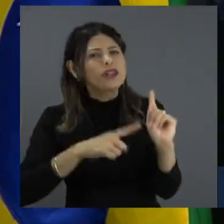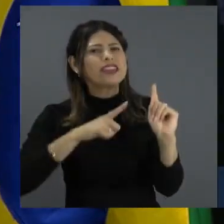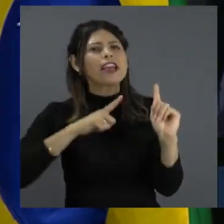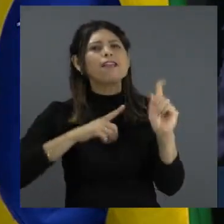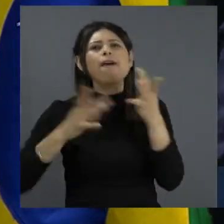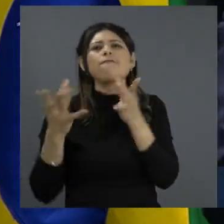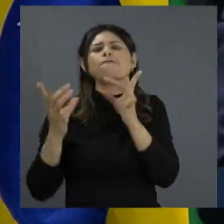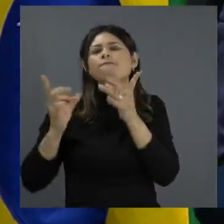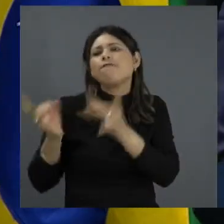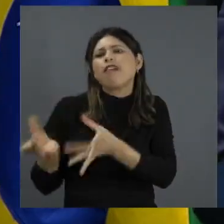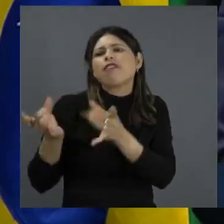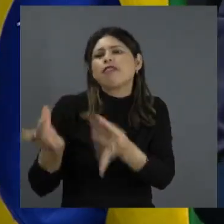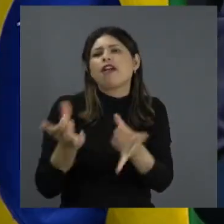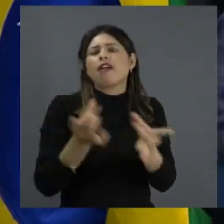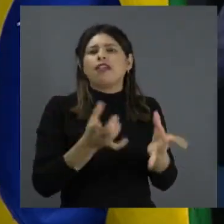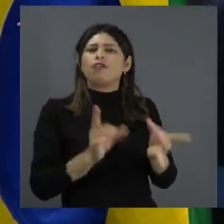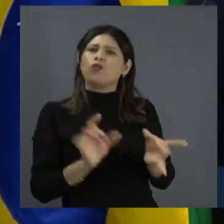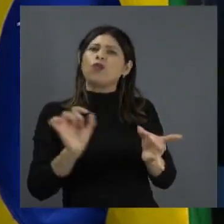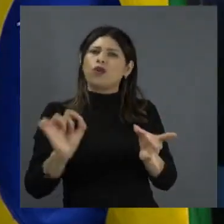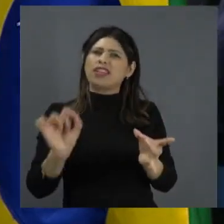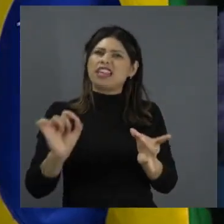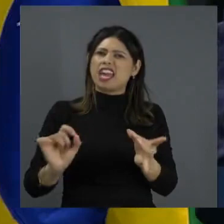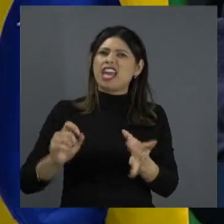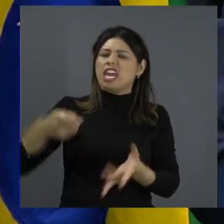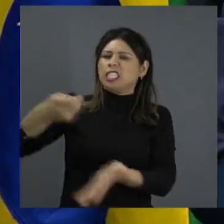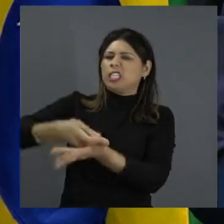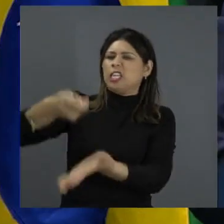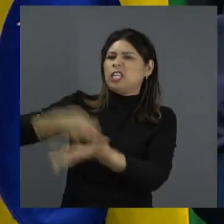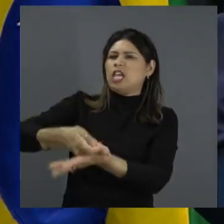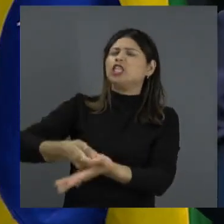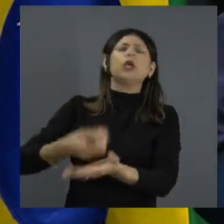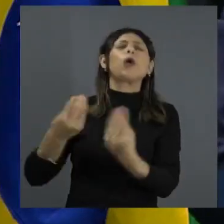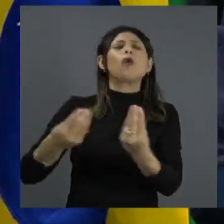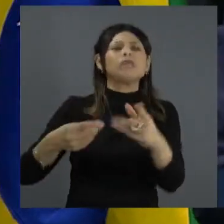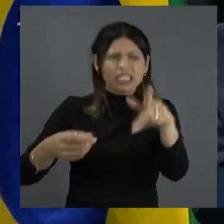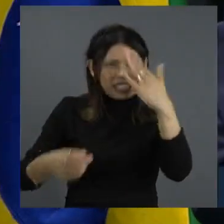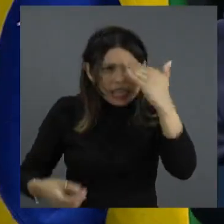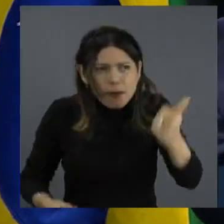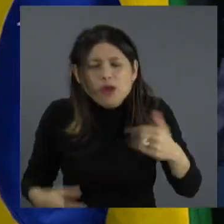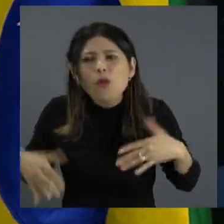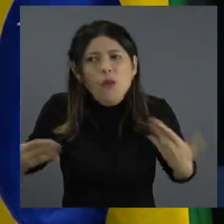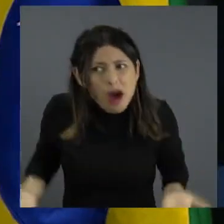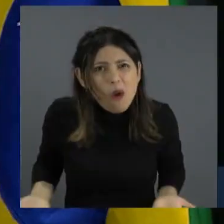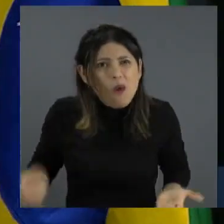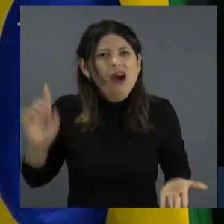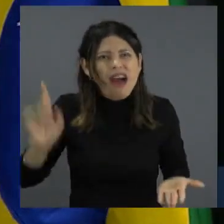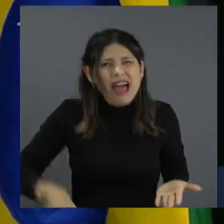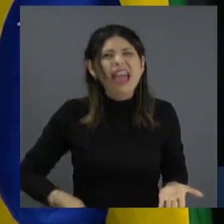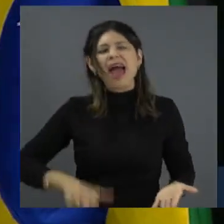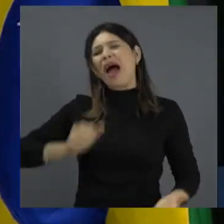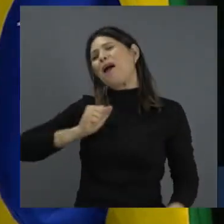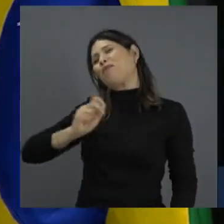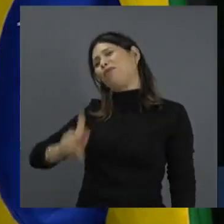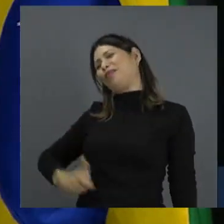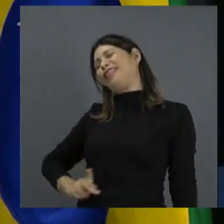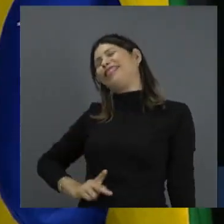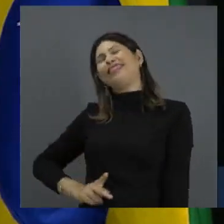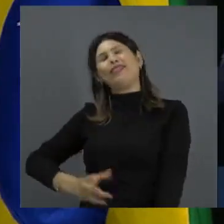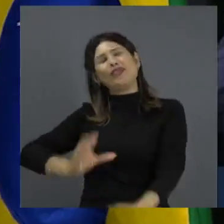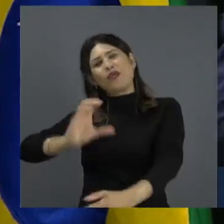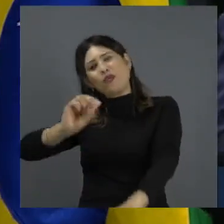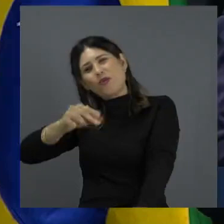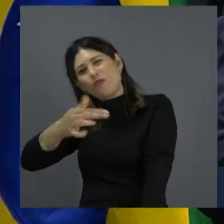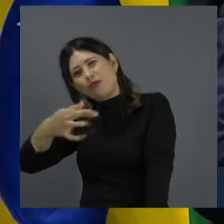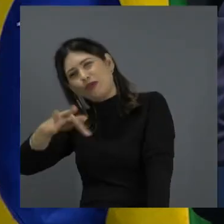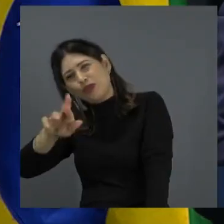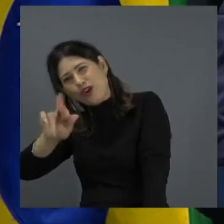vendendo sentenças, é punido com a pena máxima. Sabe qual é a pena máxima? Aposentadoria compulsória. Parece piada,